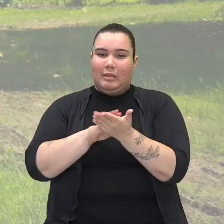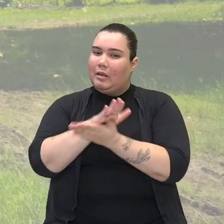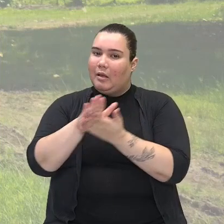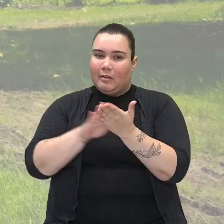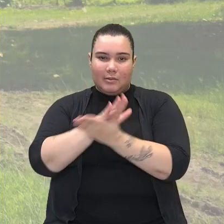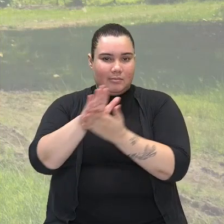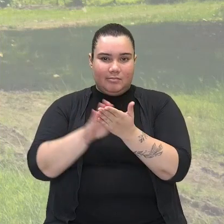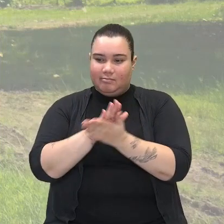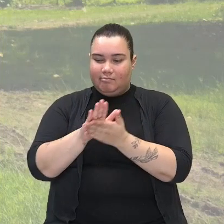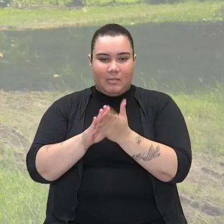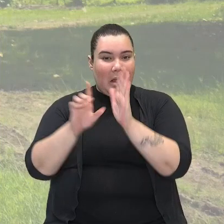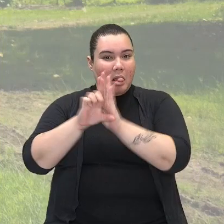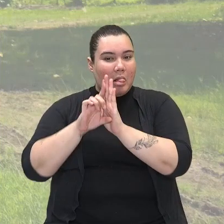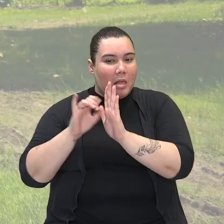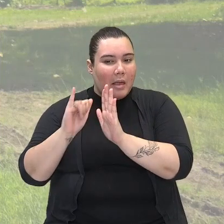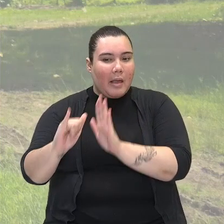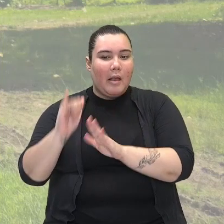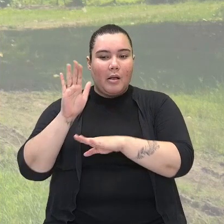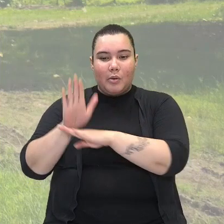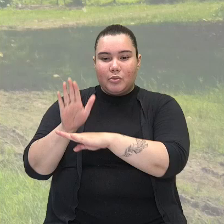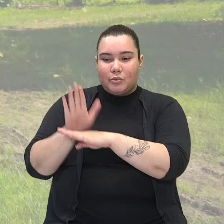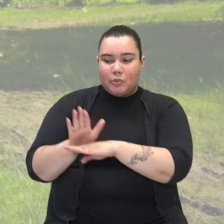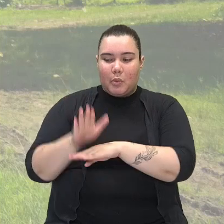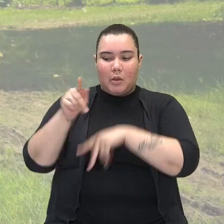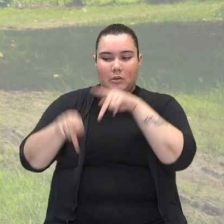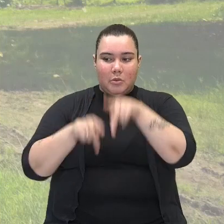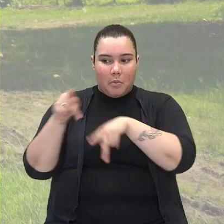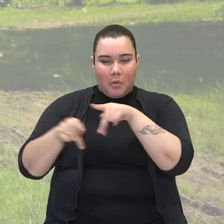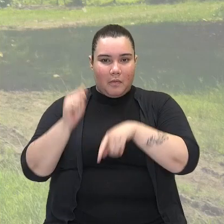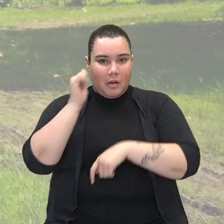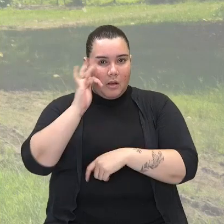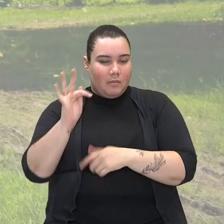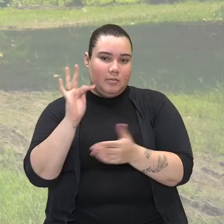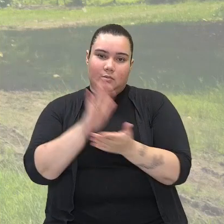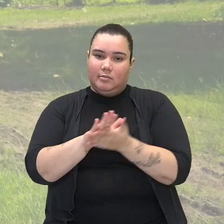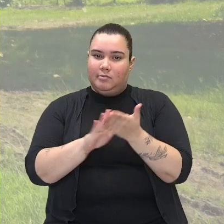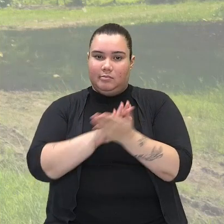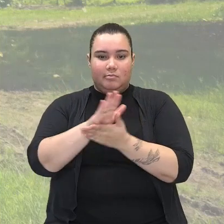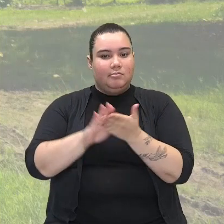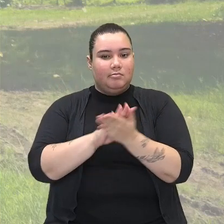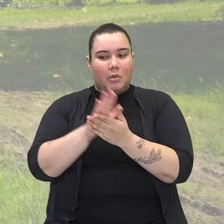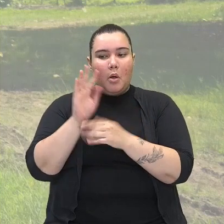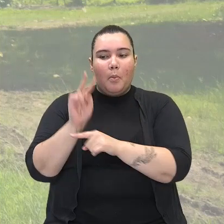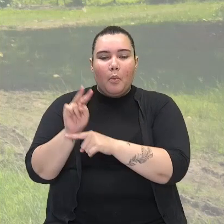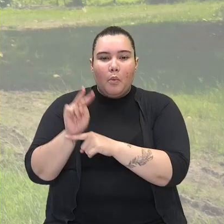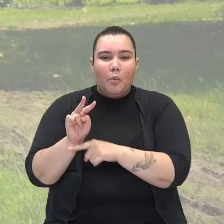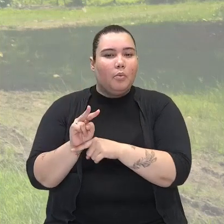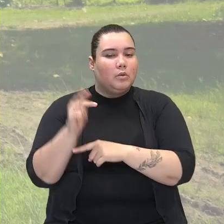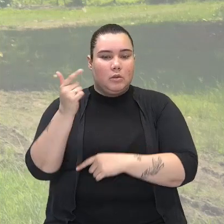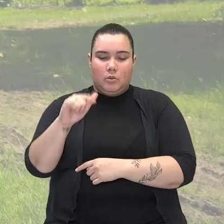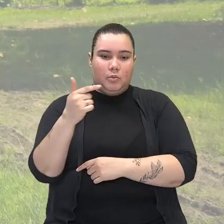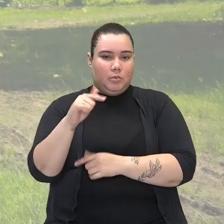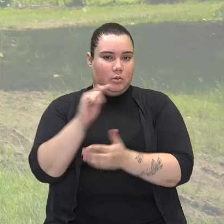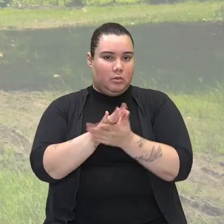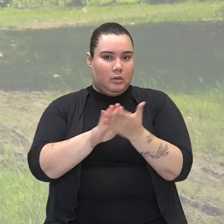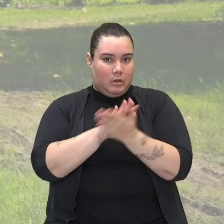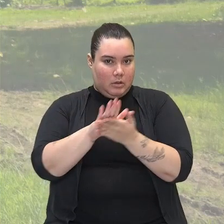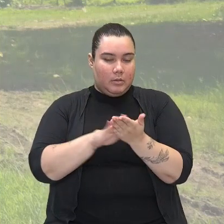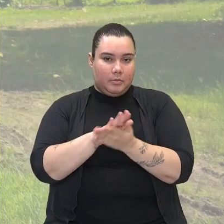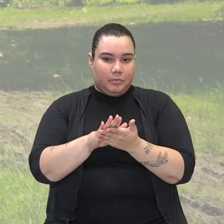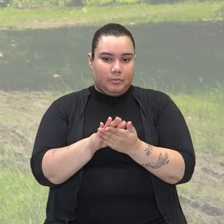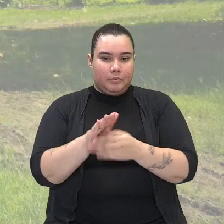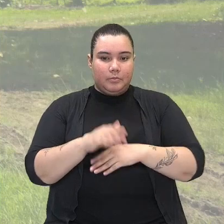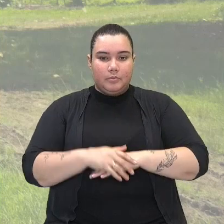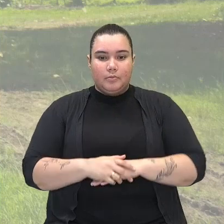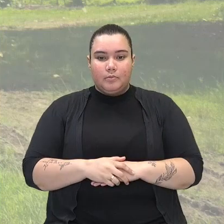havia uma legislação que protegesse essas pessoas de abusos, de violência praticado pelos seus